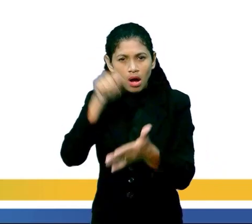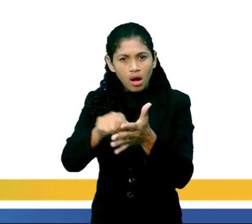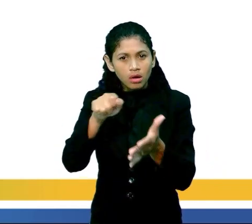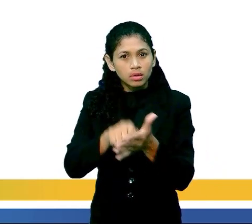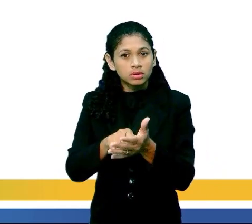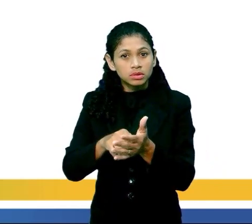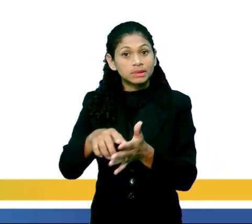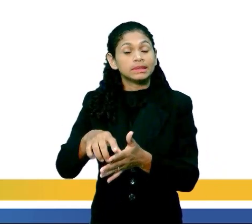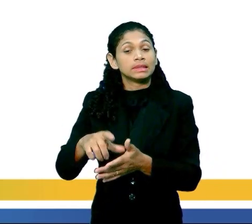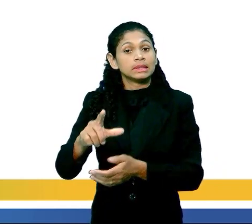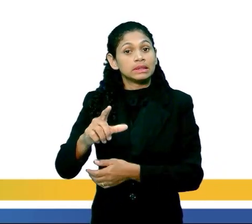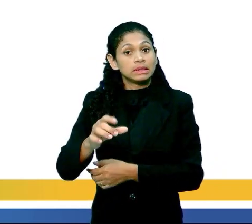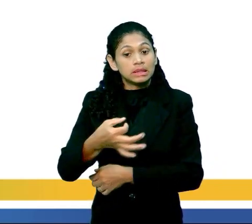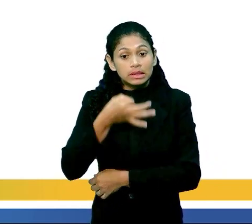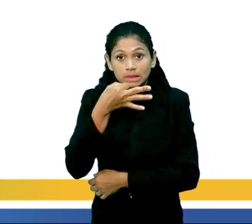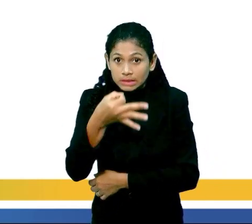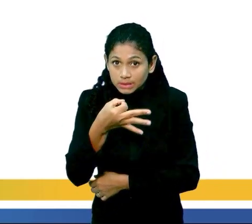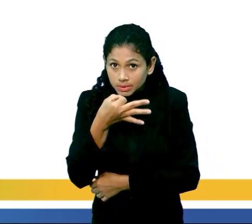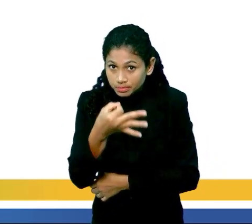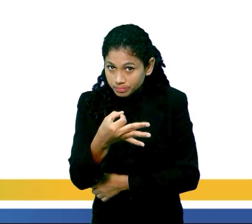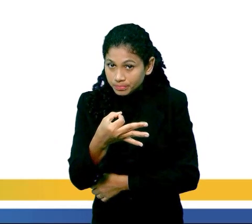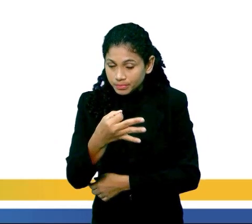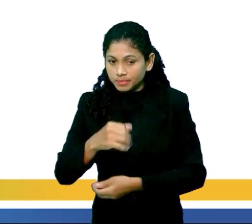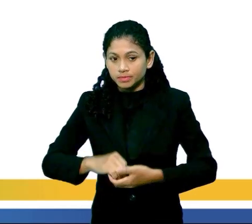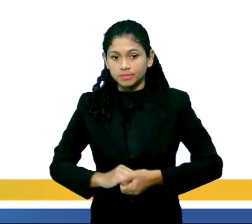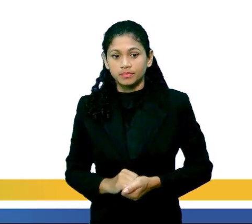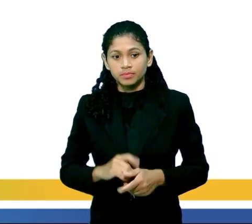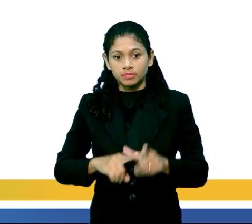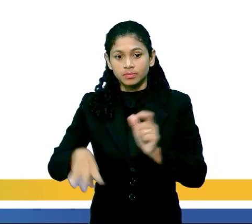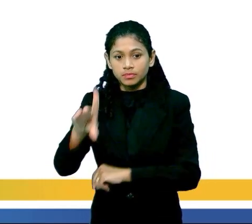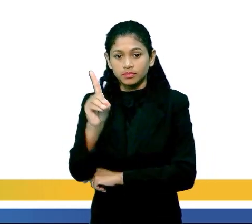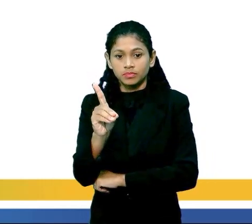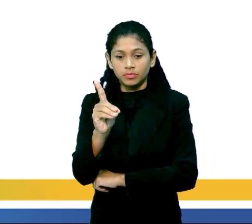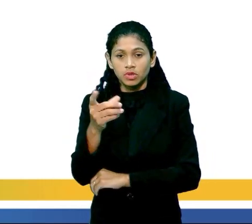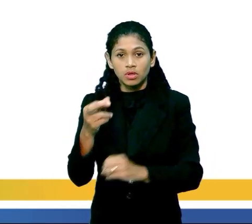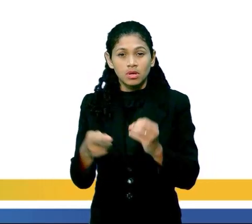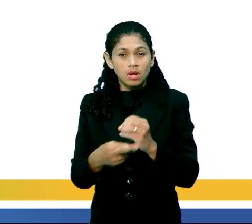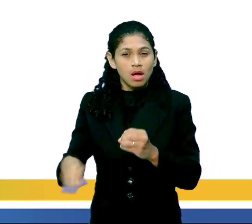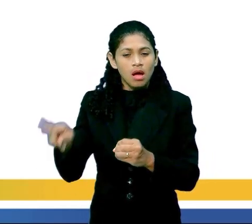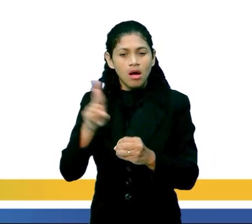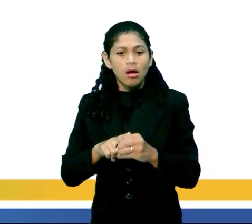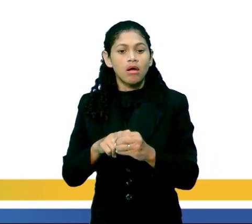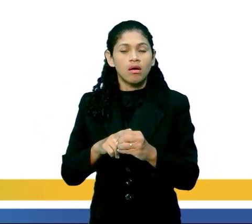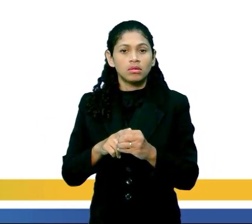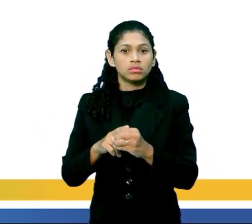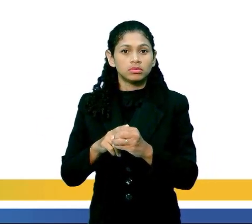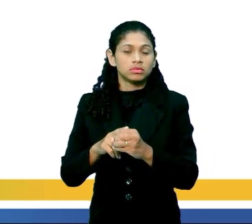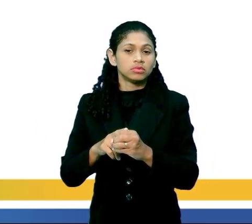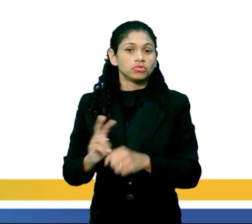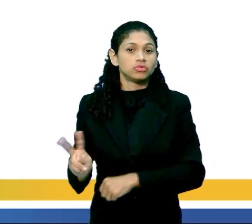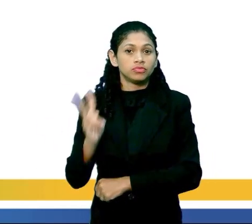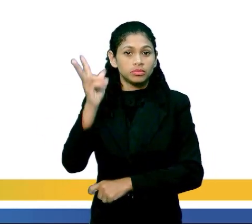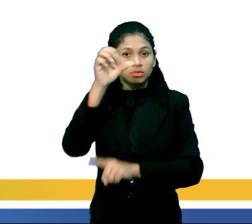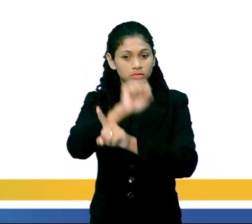de valor. Letra D. A recuperação dos valores sociais,